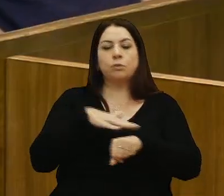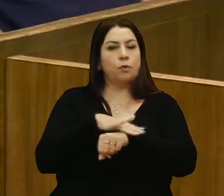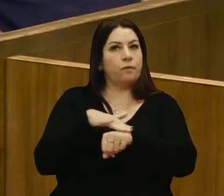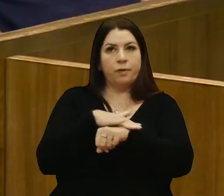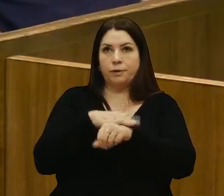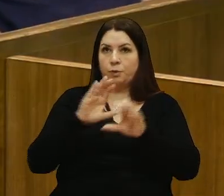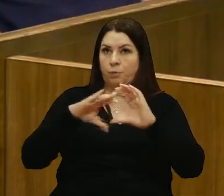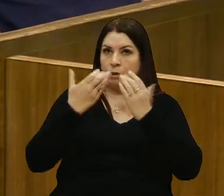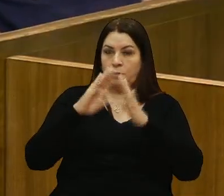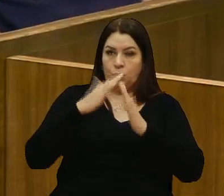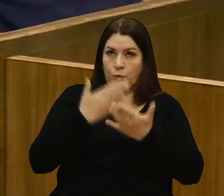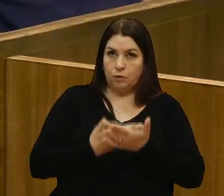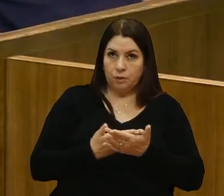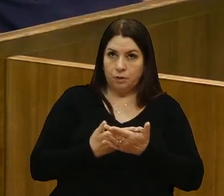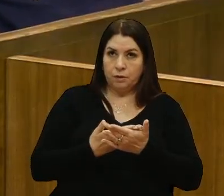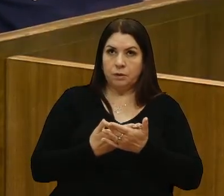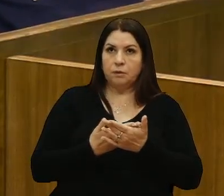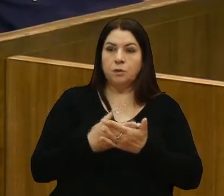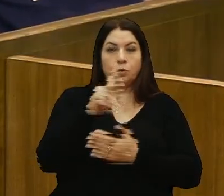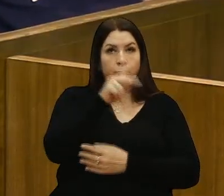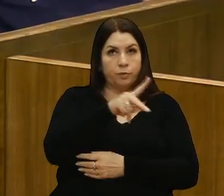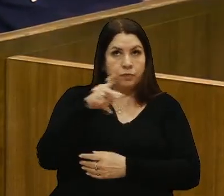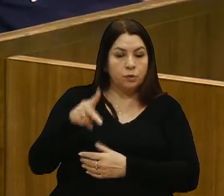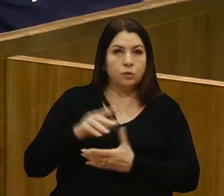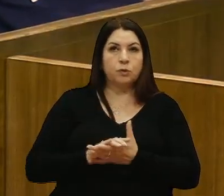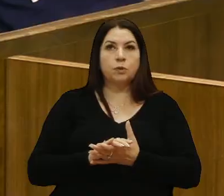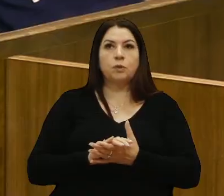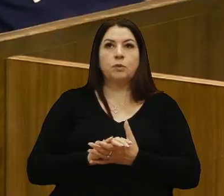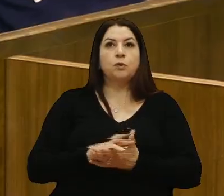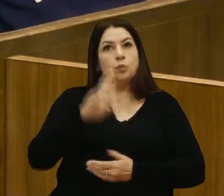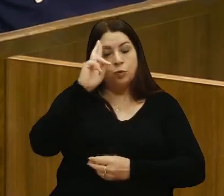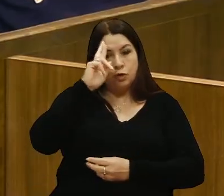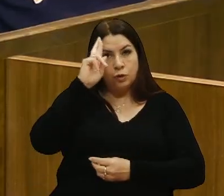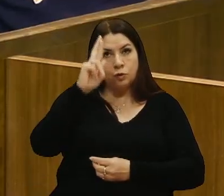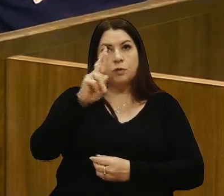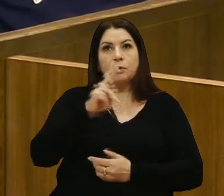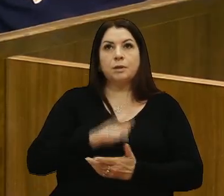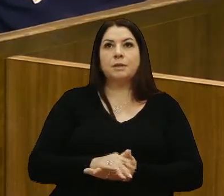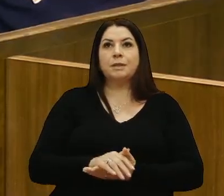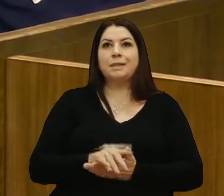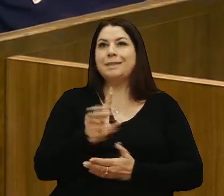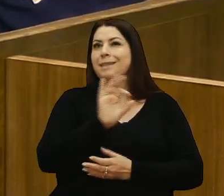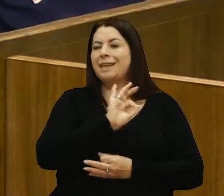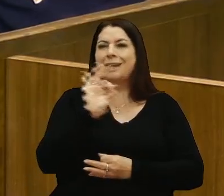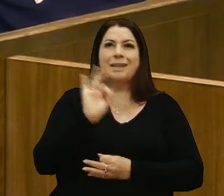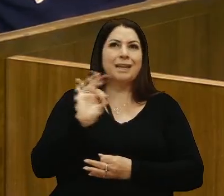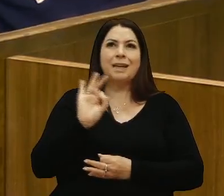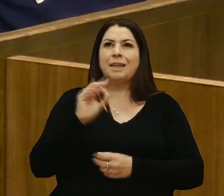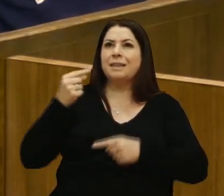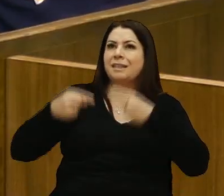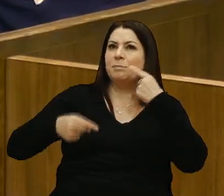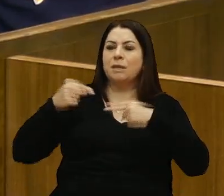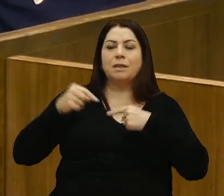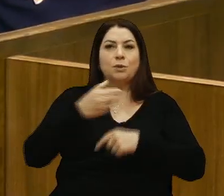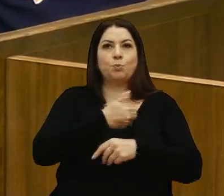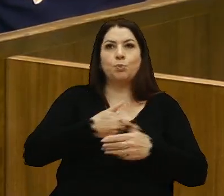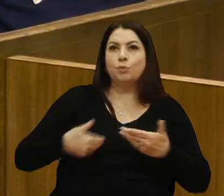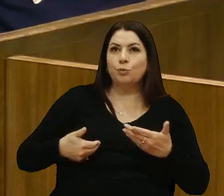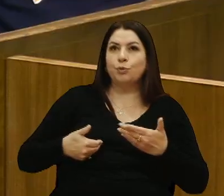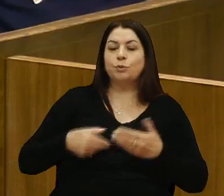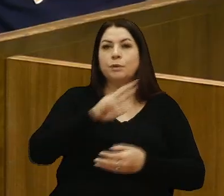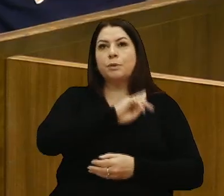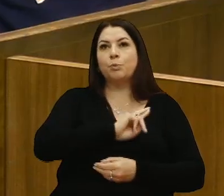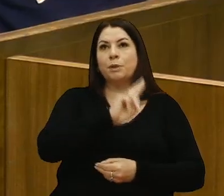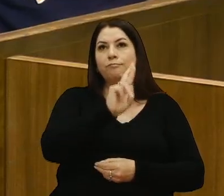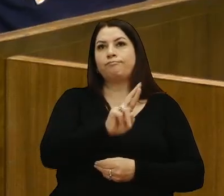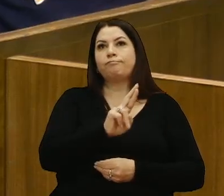com a comunidade escolar, com os professores, com os diretores e sem qualquer debate público,